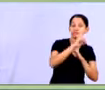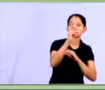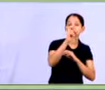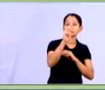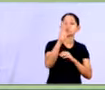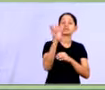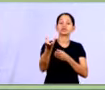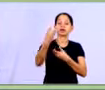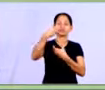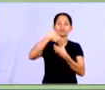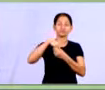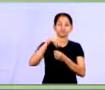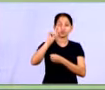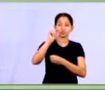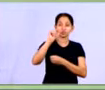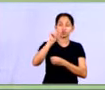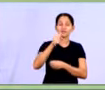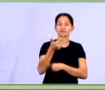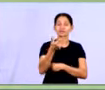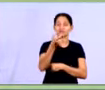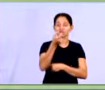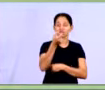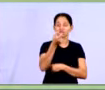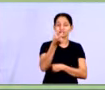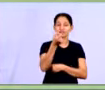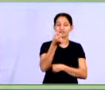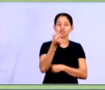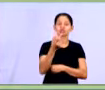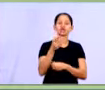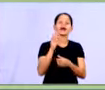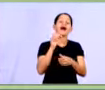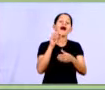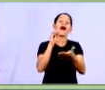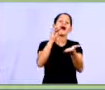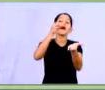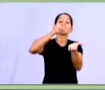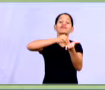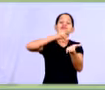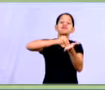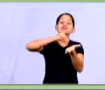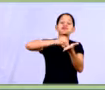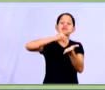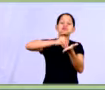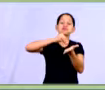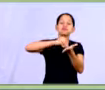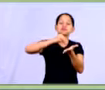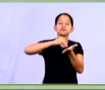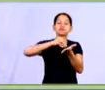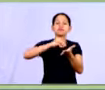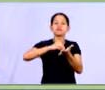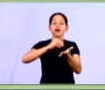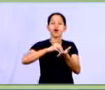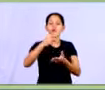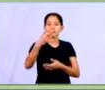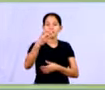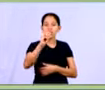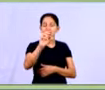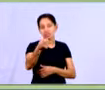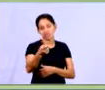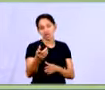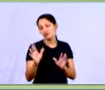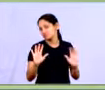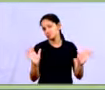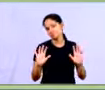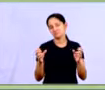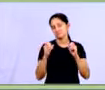já me devolveu 20, então falta para o meu negócio me devolver 30. Nossa, professora, fico tão orgulhoso de falar com gente inteligente.